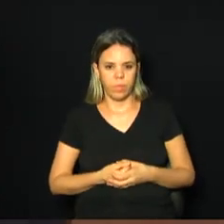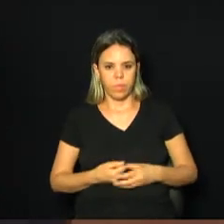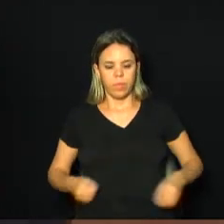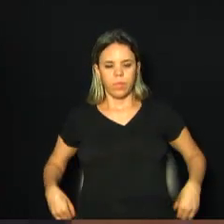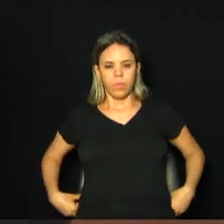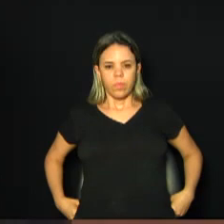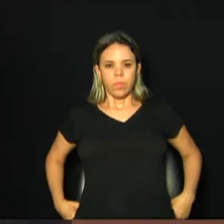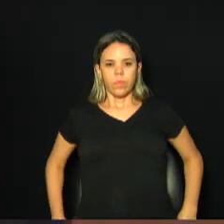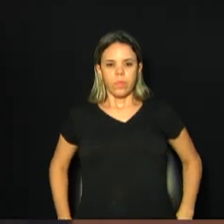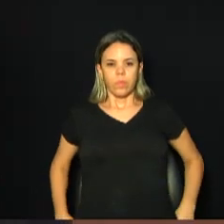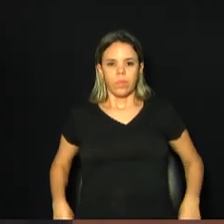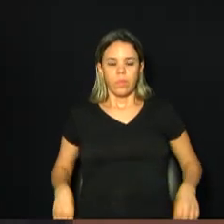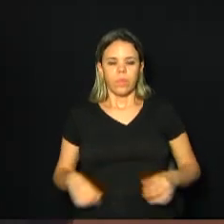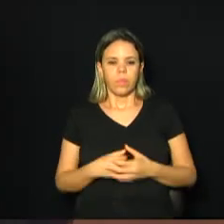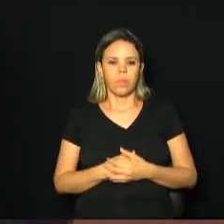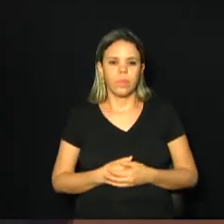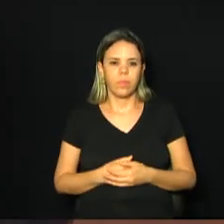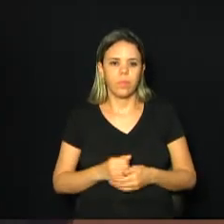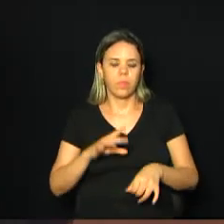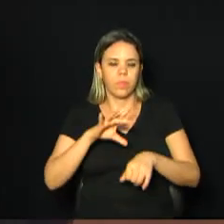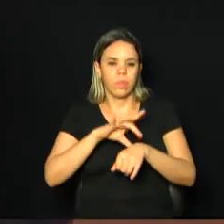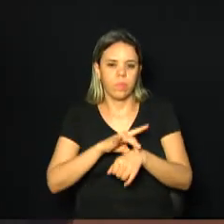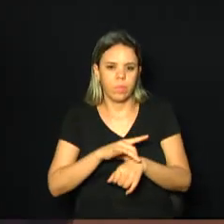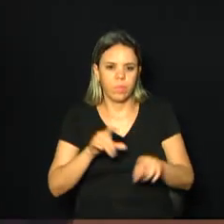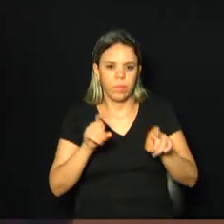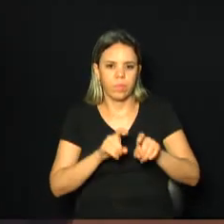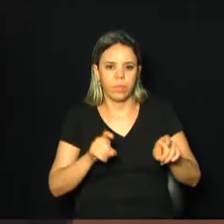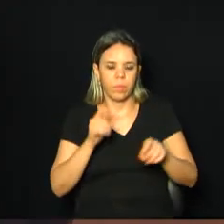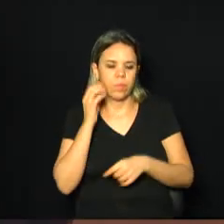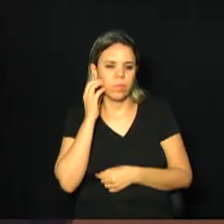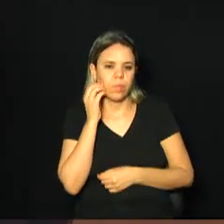Bom, segurança da informação podemos